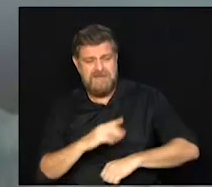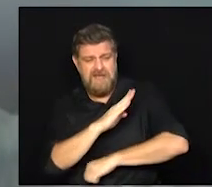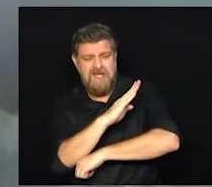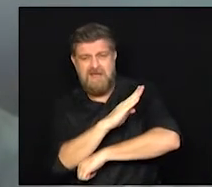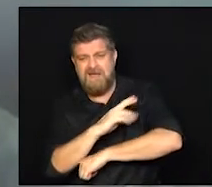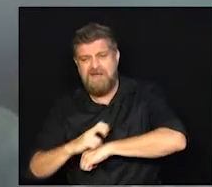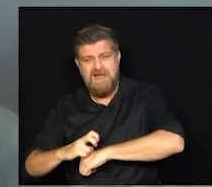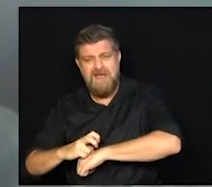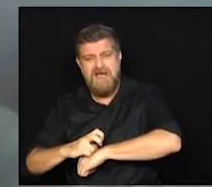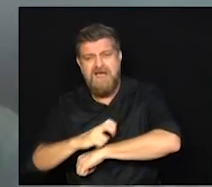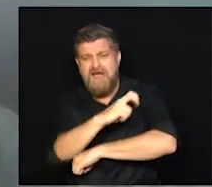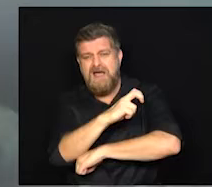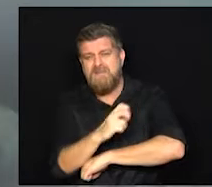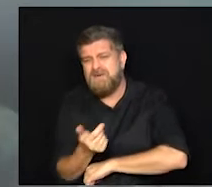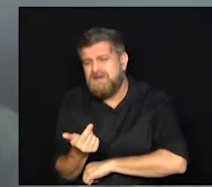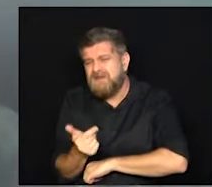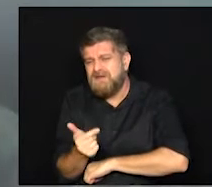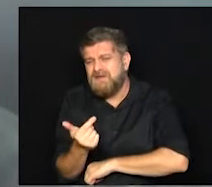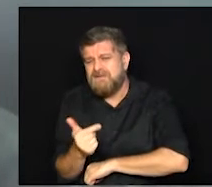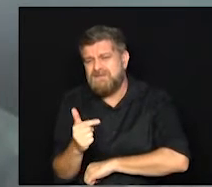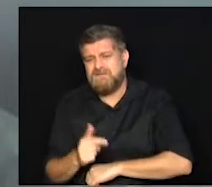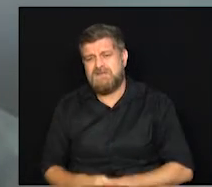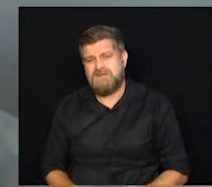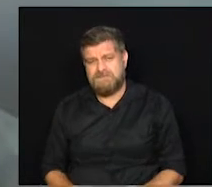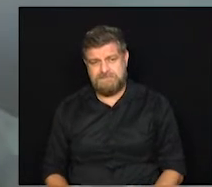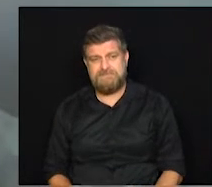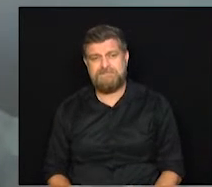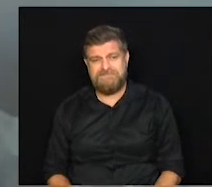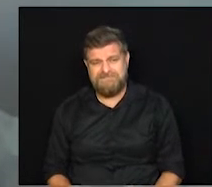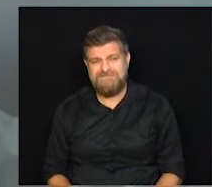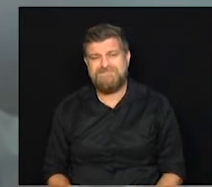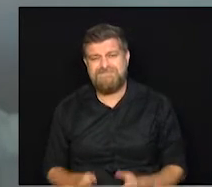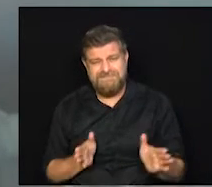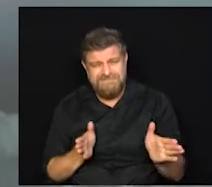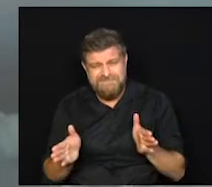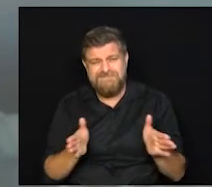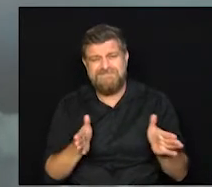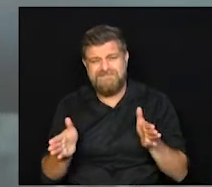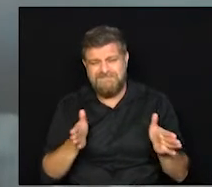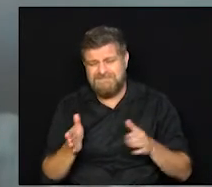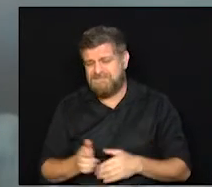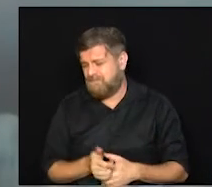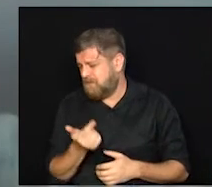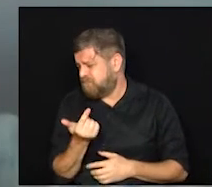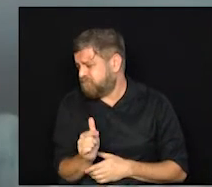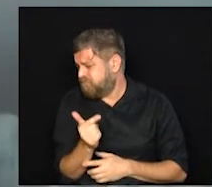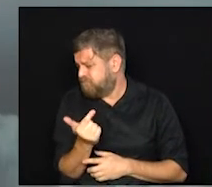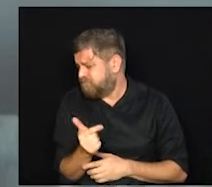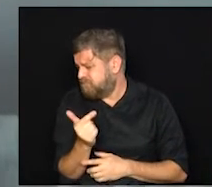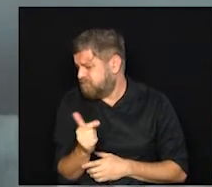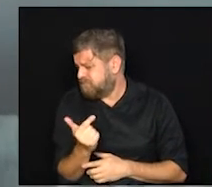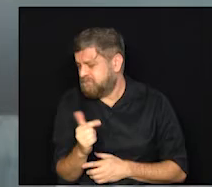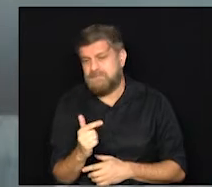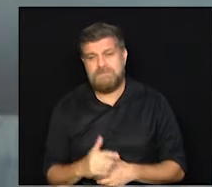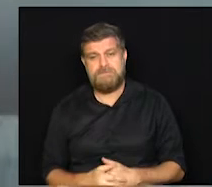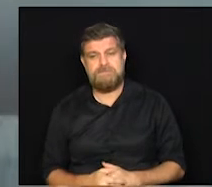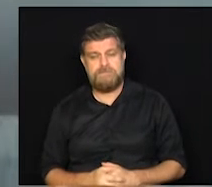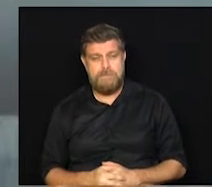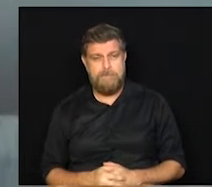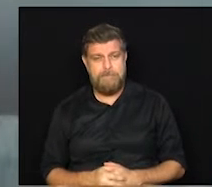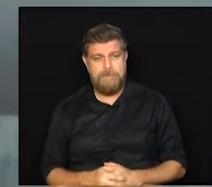rampa, essas coisas. O acesso, né? Isso, acesso à